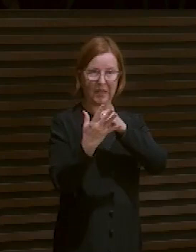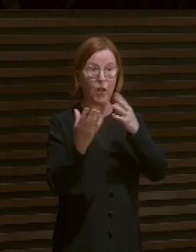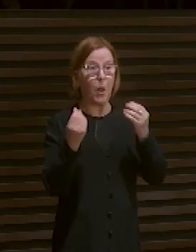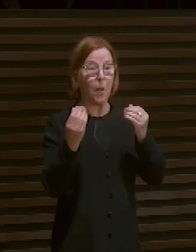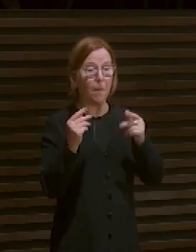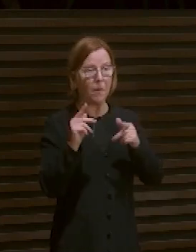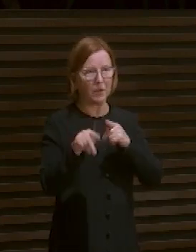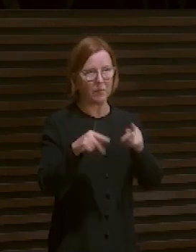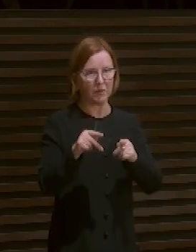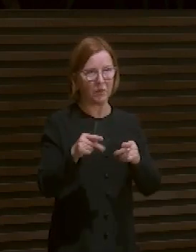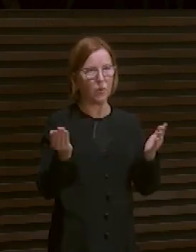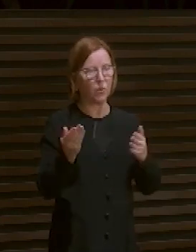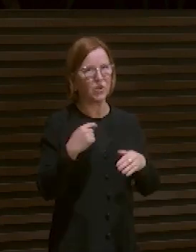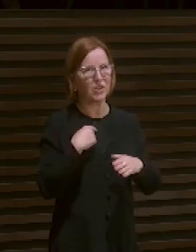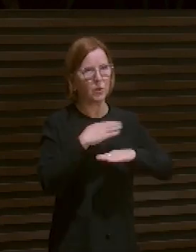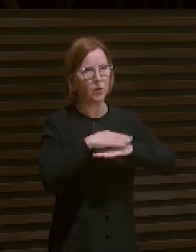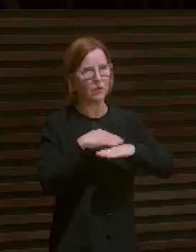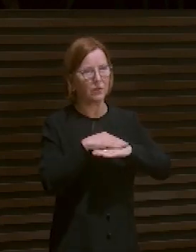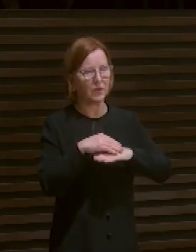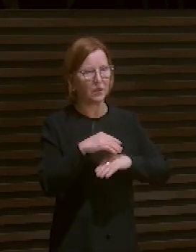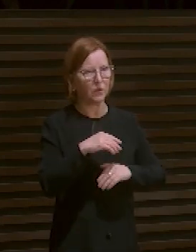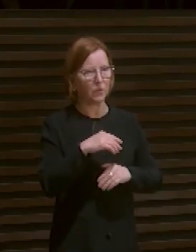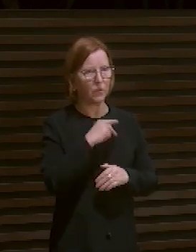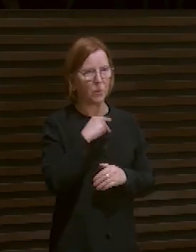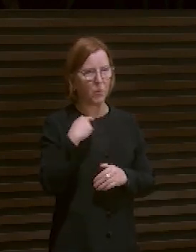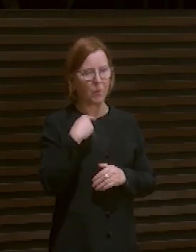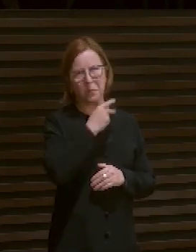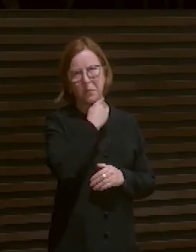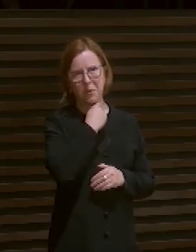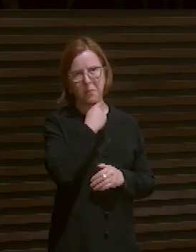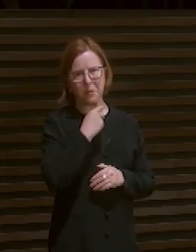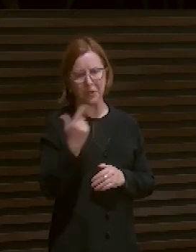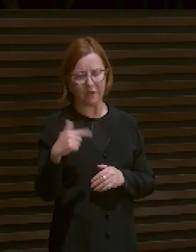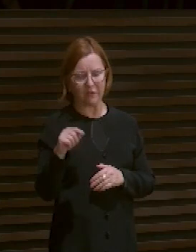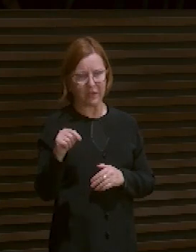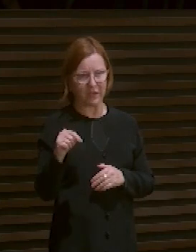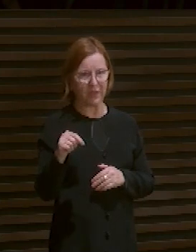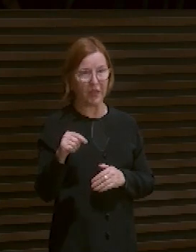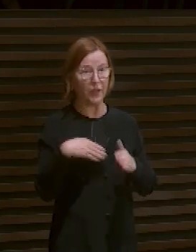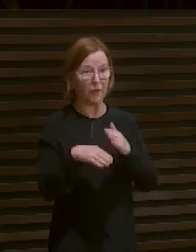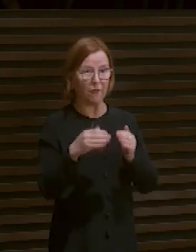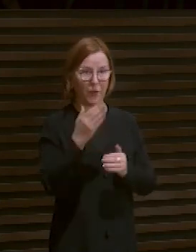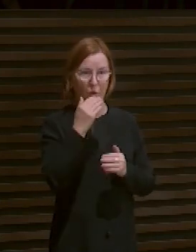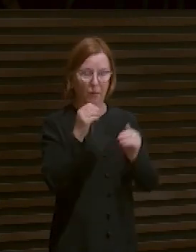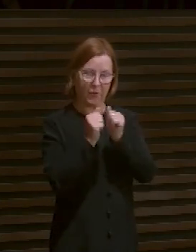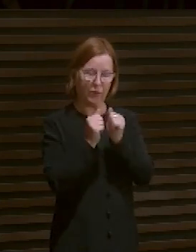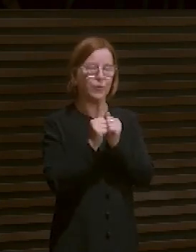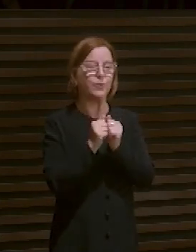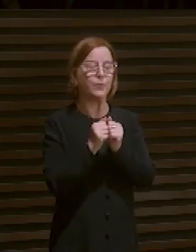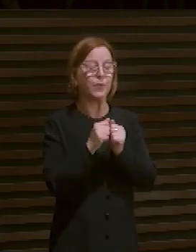hoje eu conversava com o reverendo Weber, nós fomos almoçar juntos e ele estava contando que